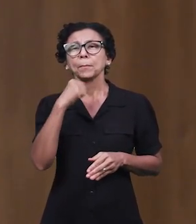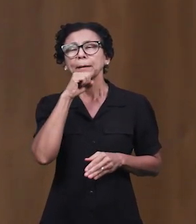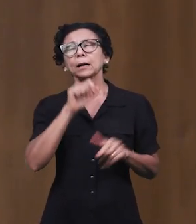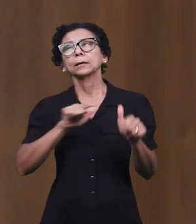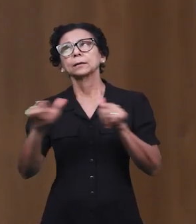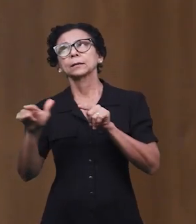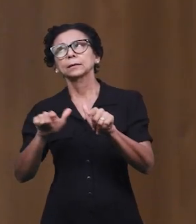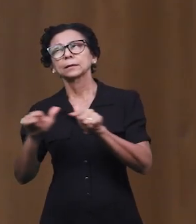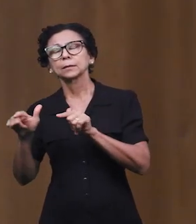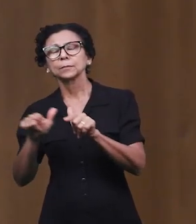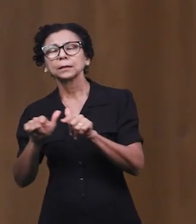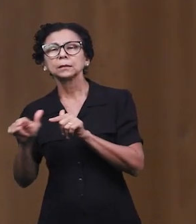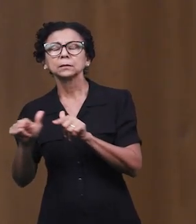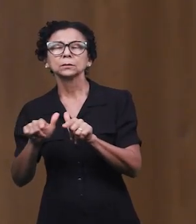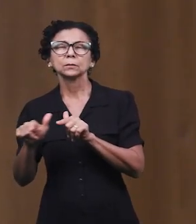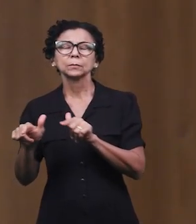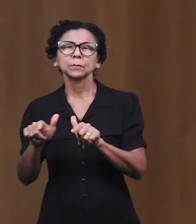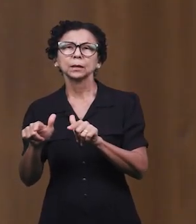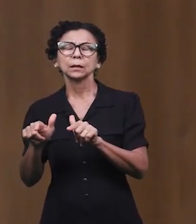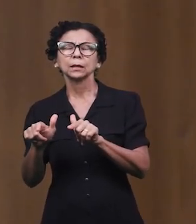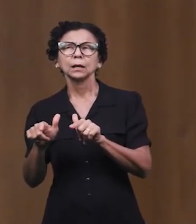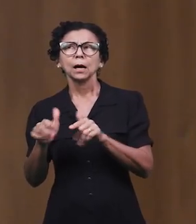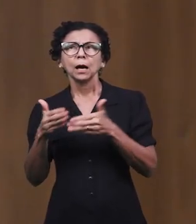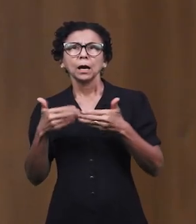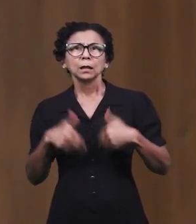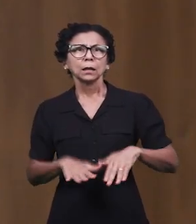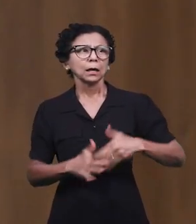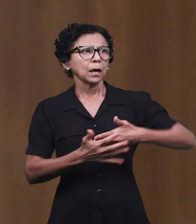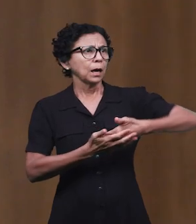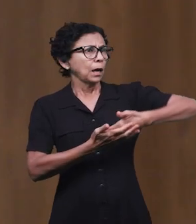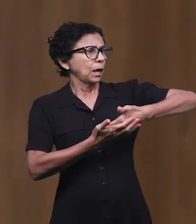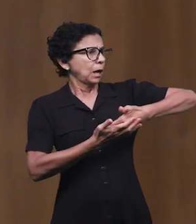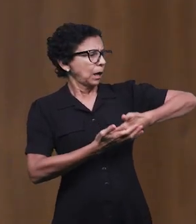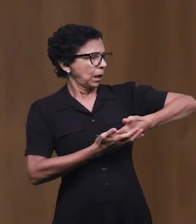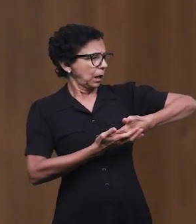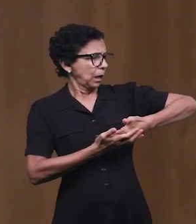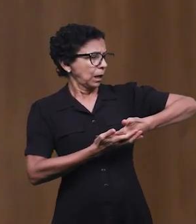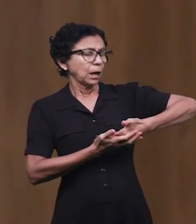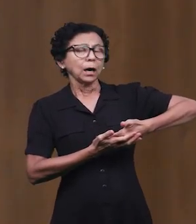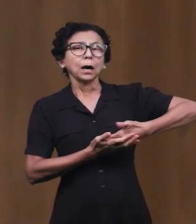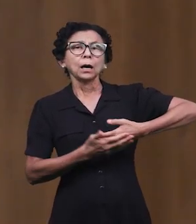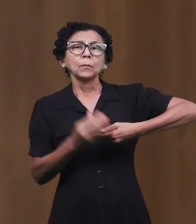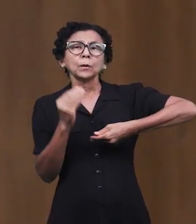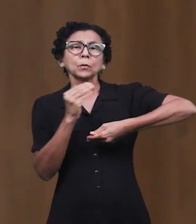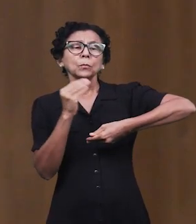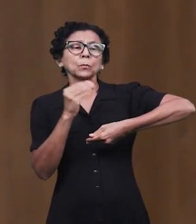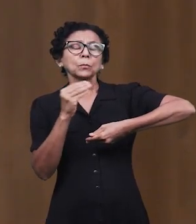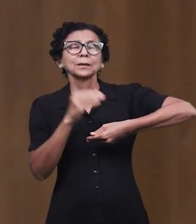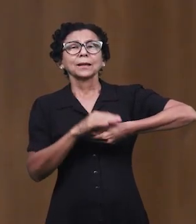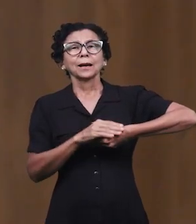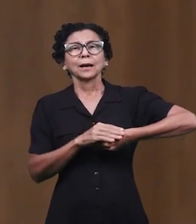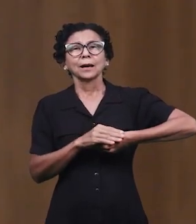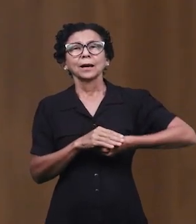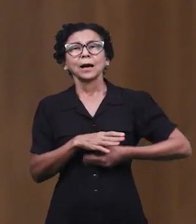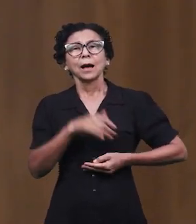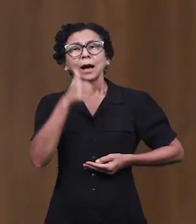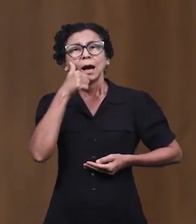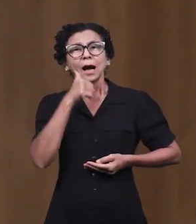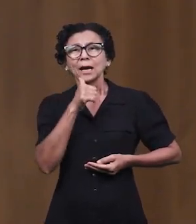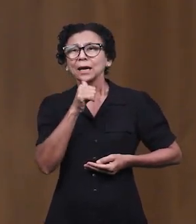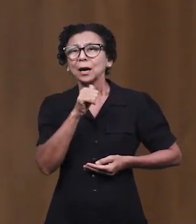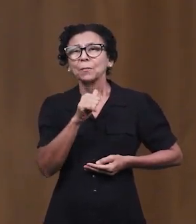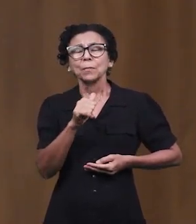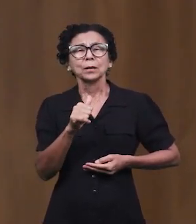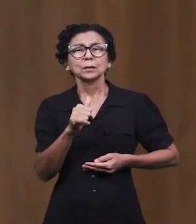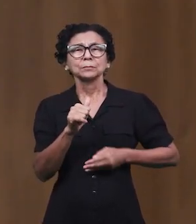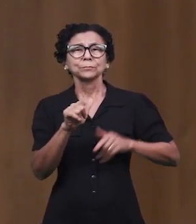pela necessidade de acompanhar aquela criança, né, de cuidar da criança, o que acontece? A mãe deixa de trabalhar, ou o pai, mas é mais normal a